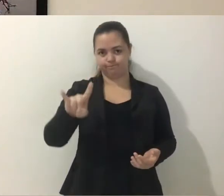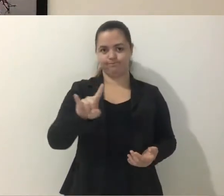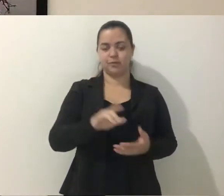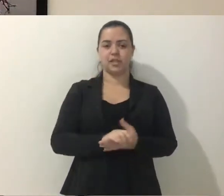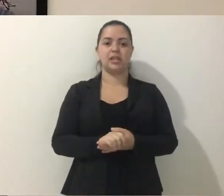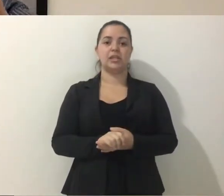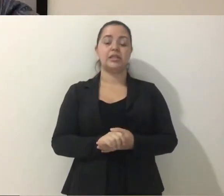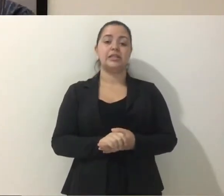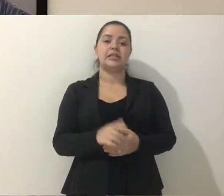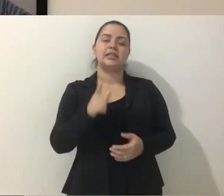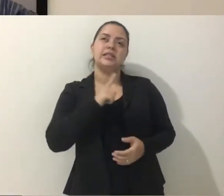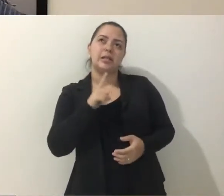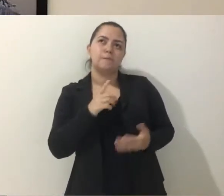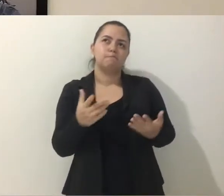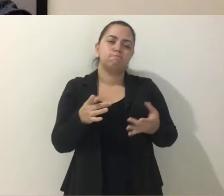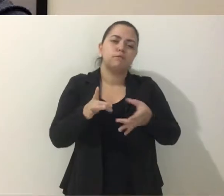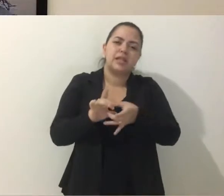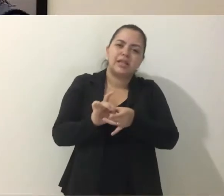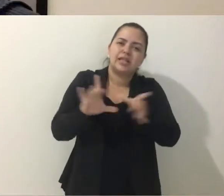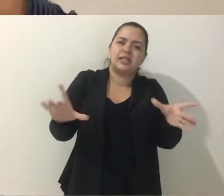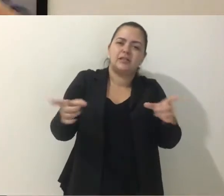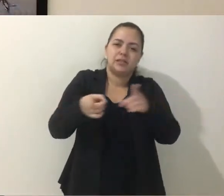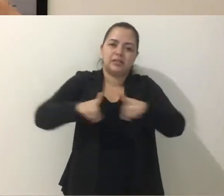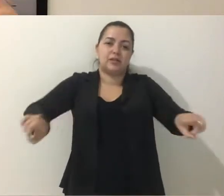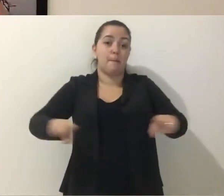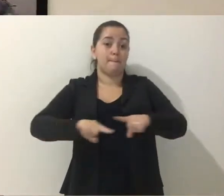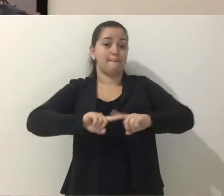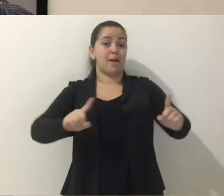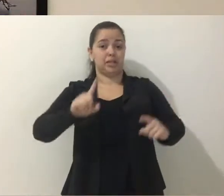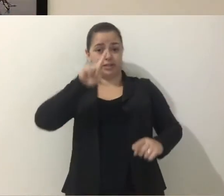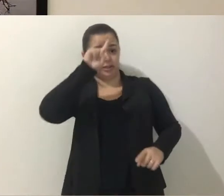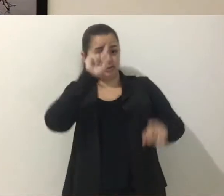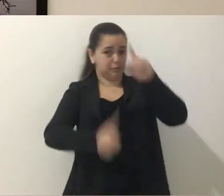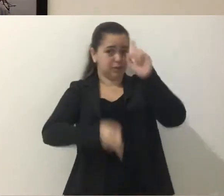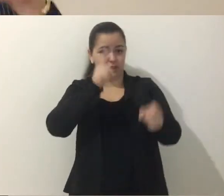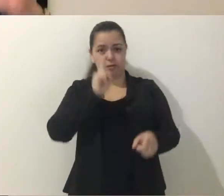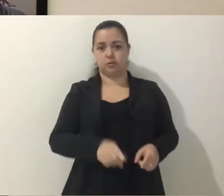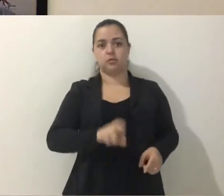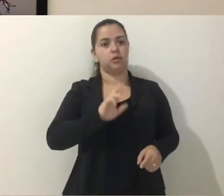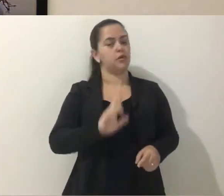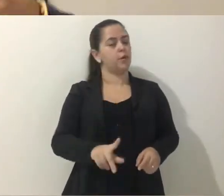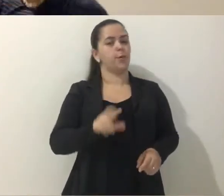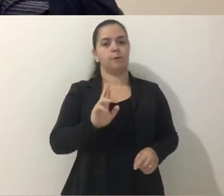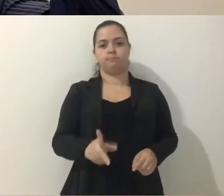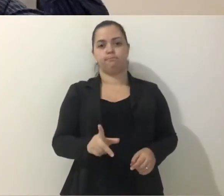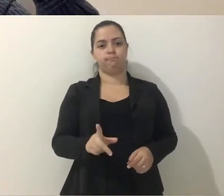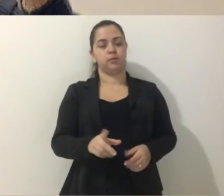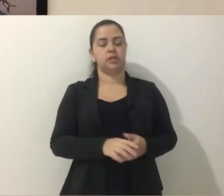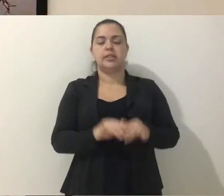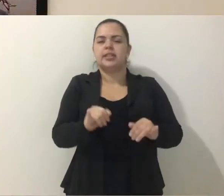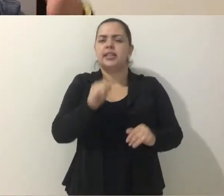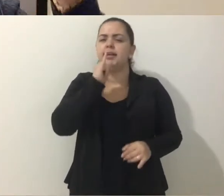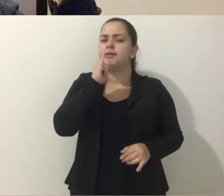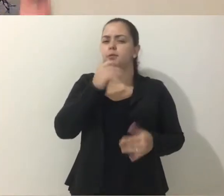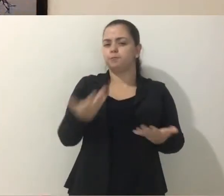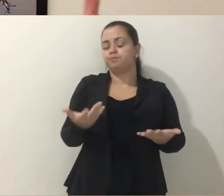há uma permissão para o divórcio, mas não existe um mandamento para que o casal se divorcie. Se, por exemplo, aconteceu,